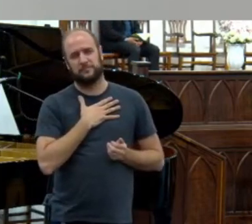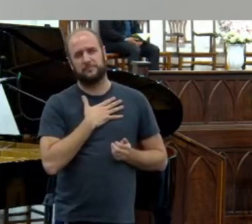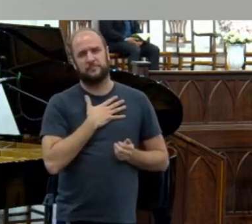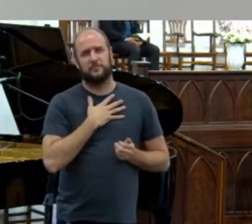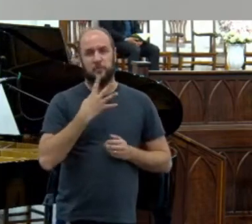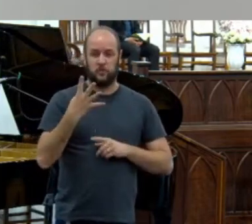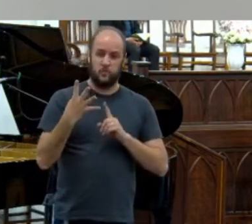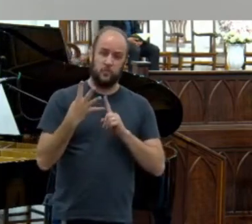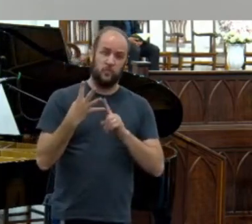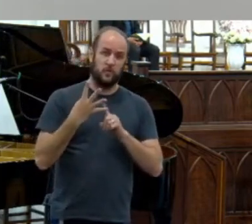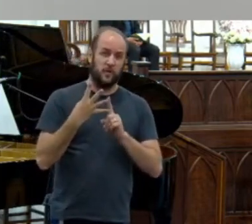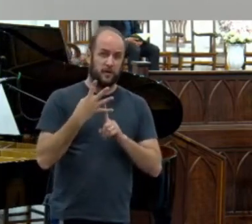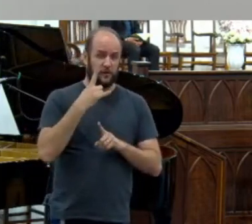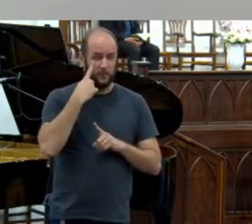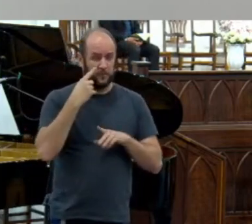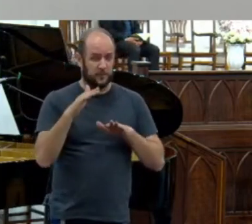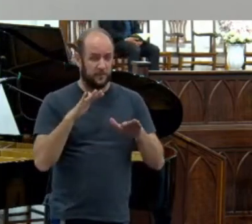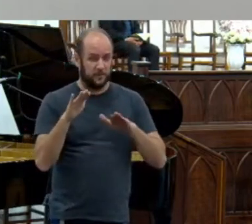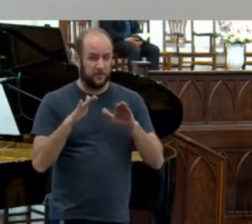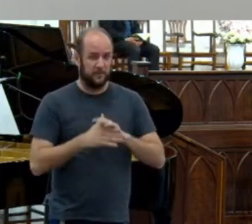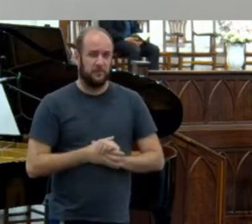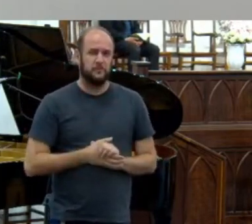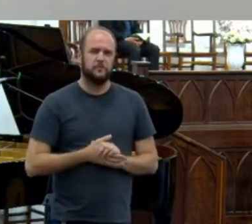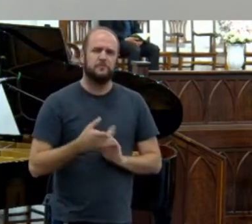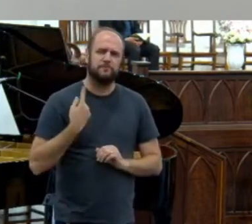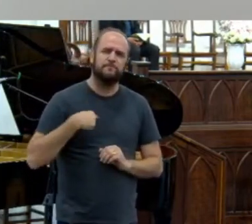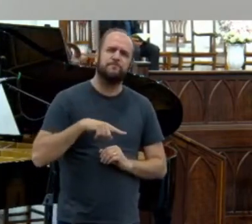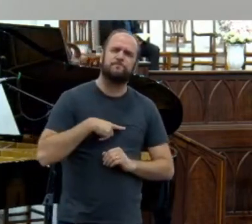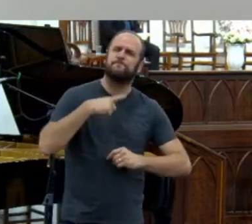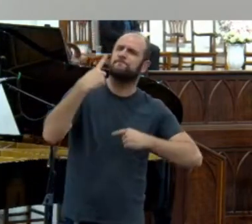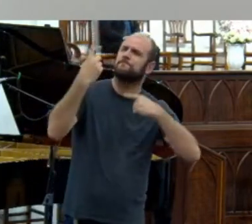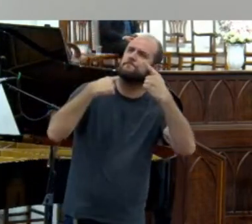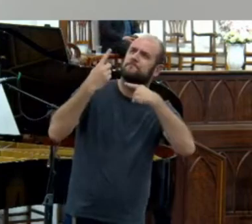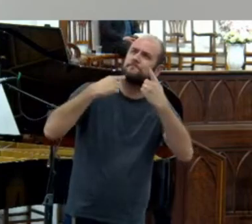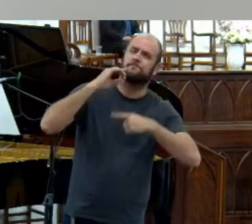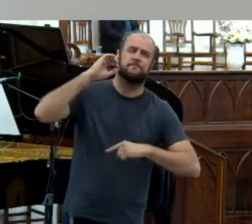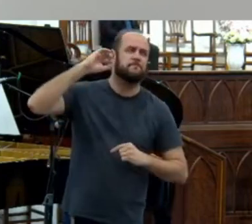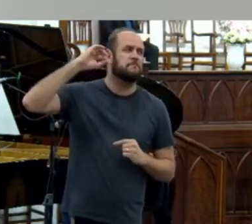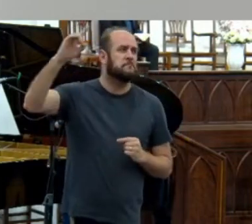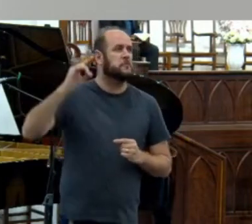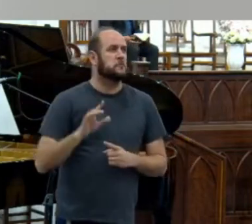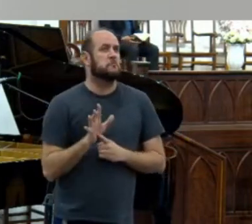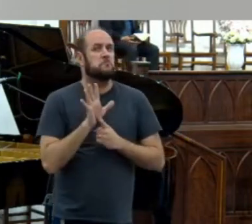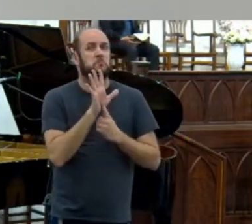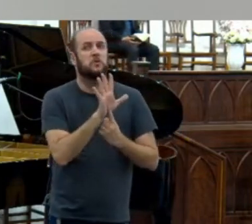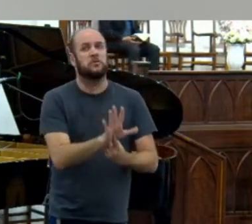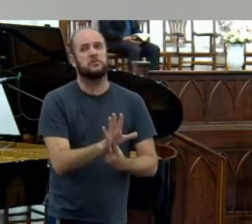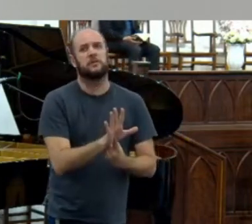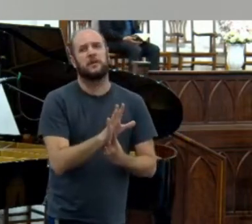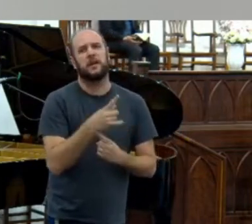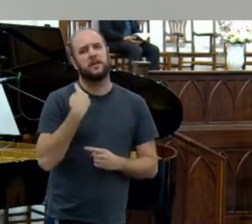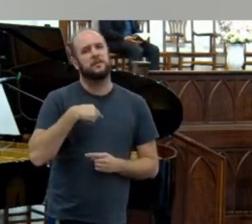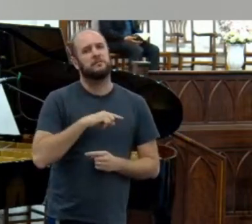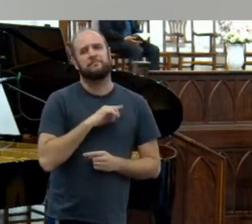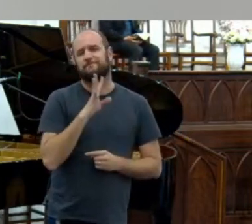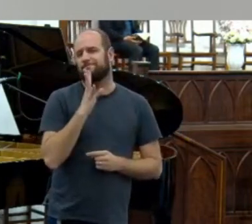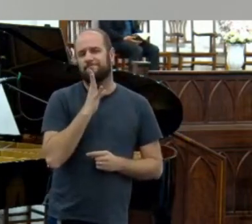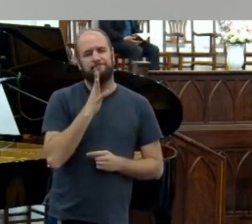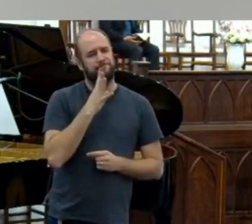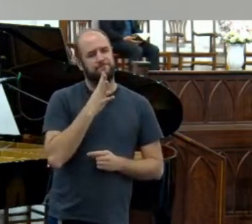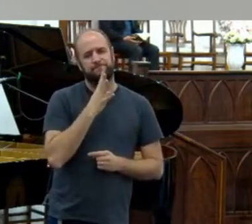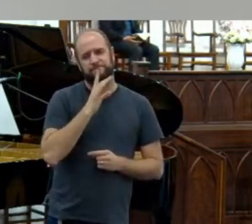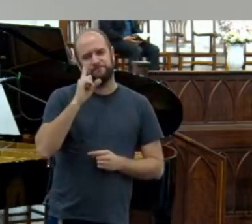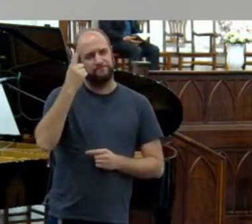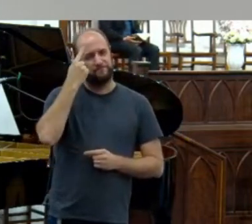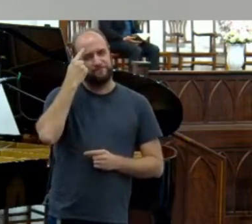Quarto perigo. Quando nós discutimos com Deus, nós mostramos que desconhecemos o que Deus